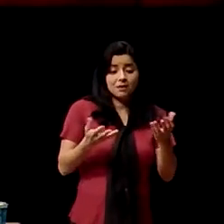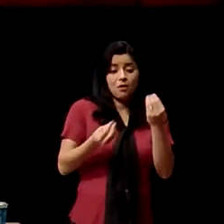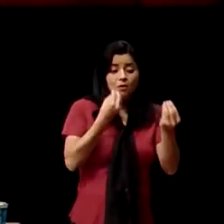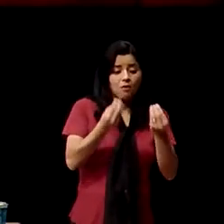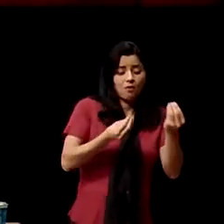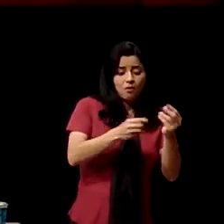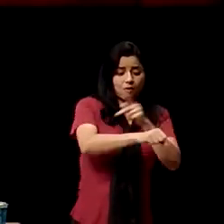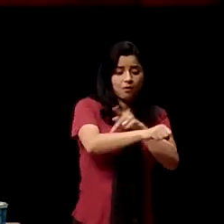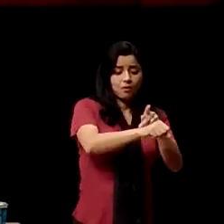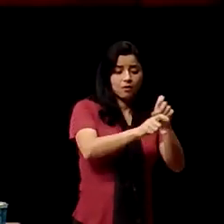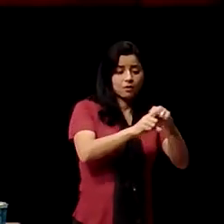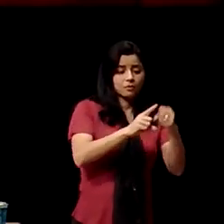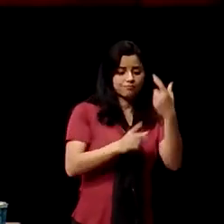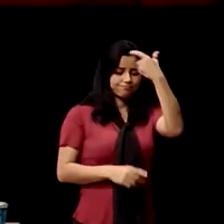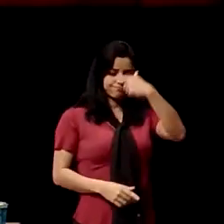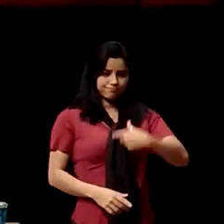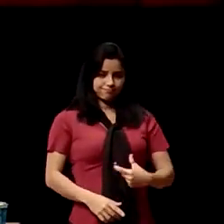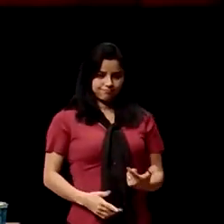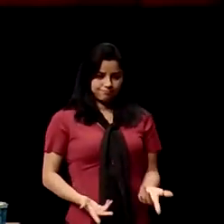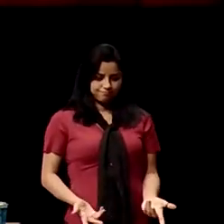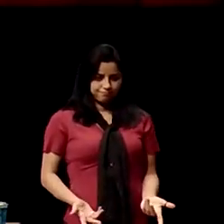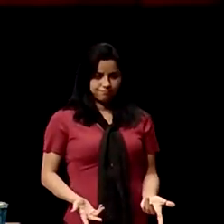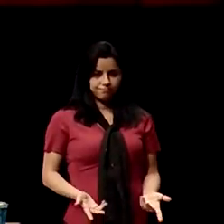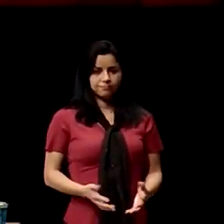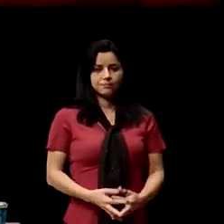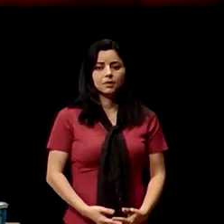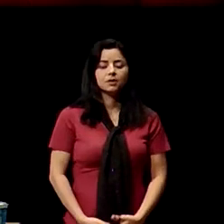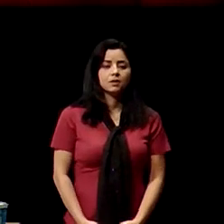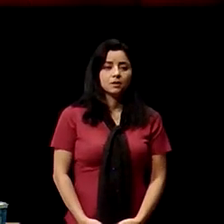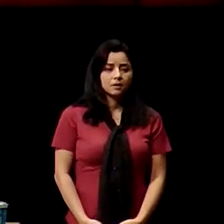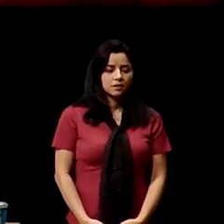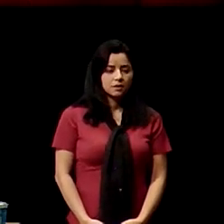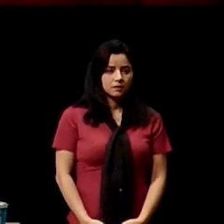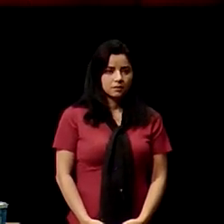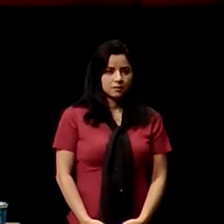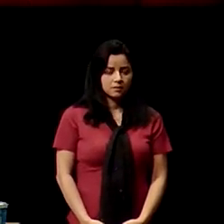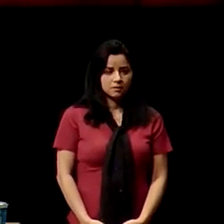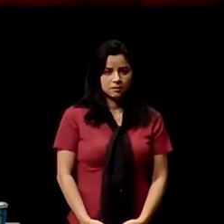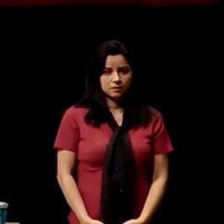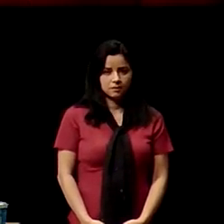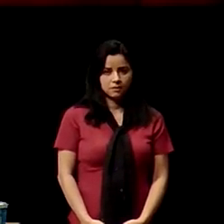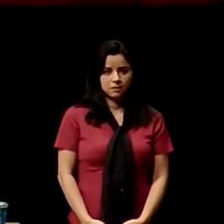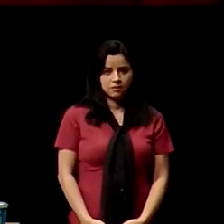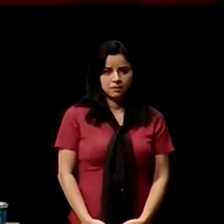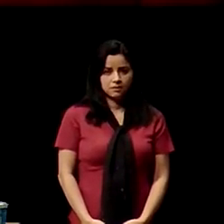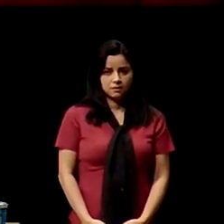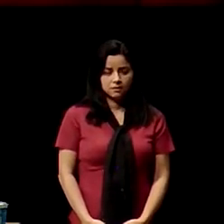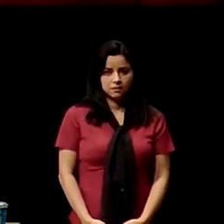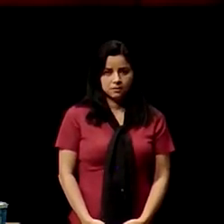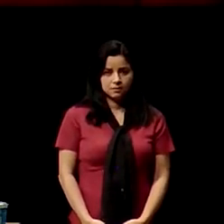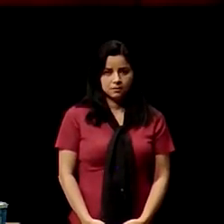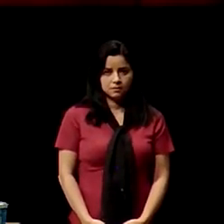pedagogia individualista. The individualistic pedagogy was criticized by